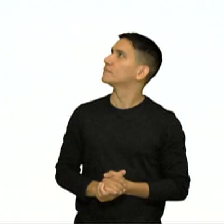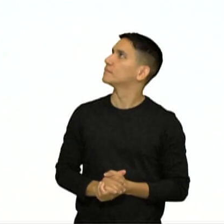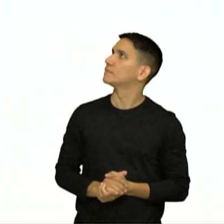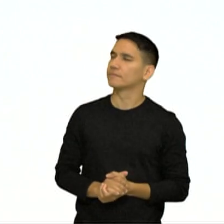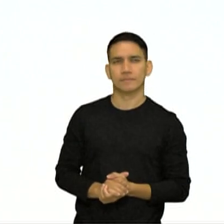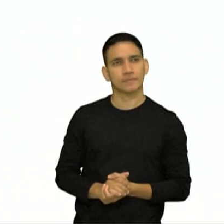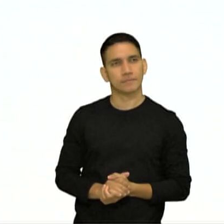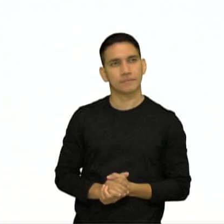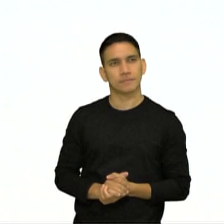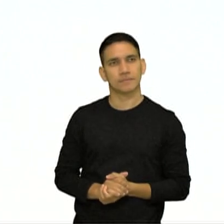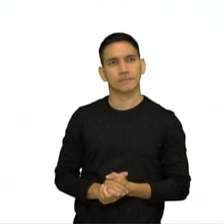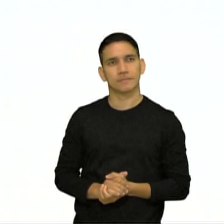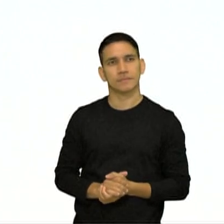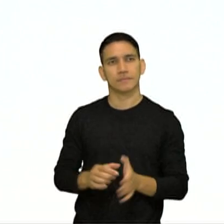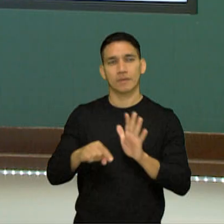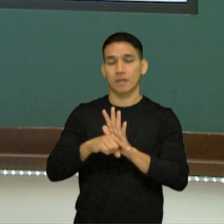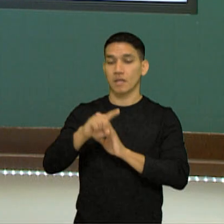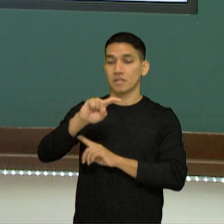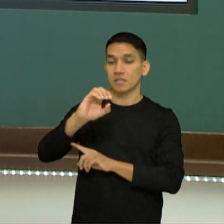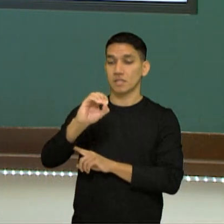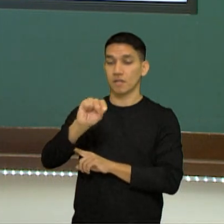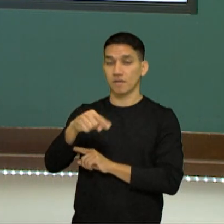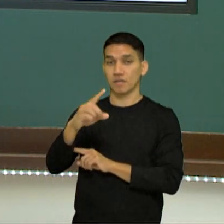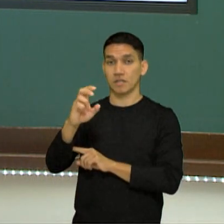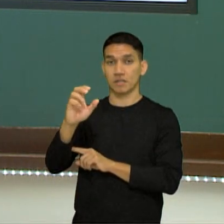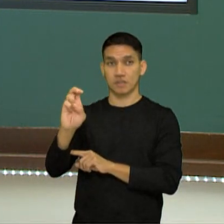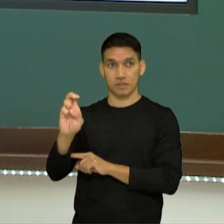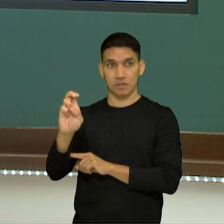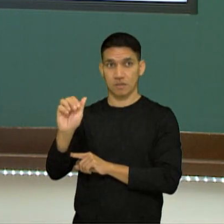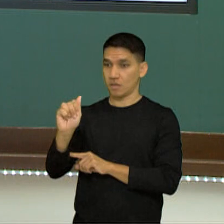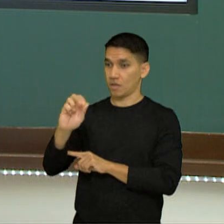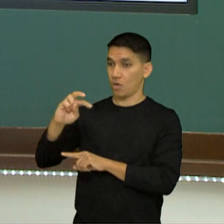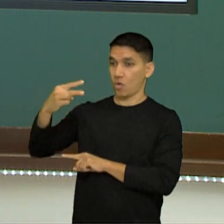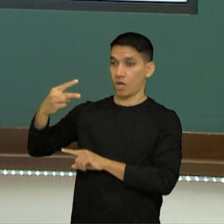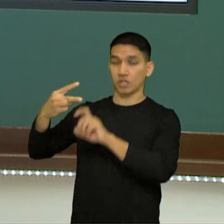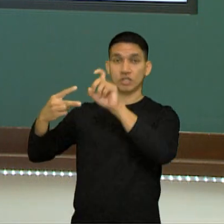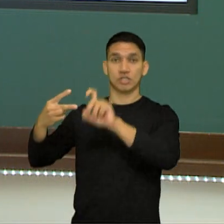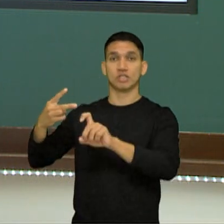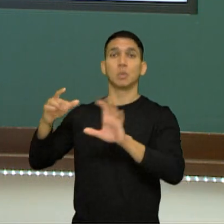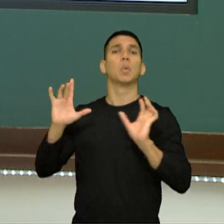aqui, na letra D de novo. Então, o terceiro quadradinho foi na letra D.